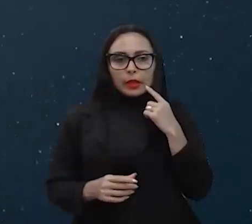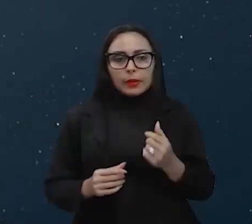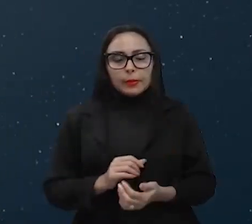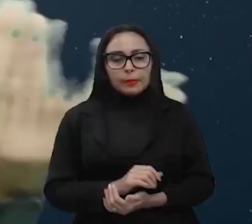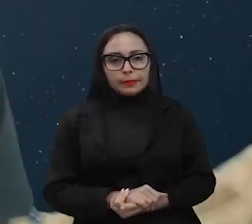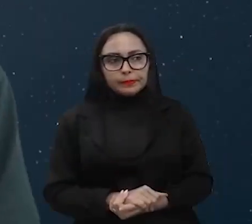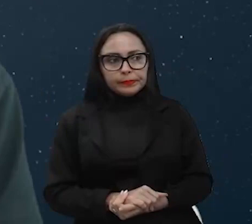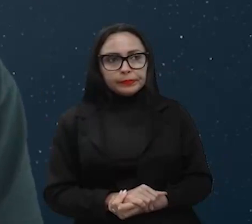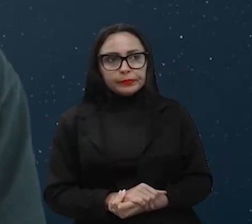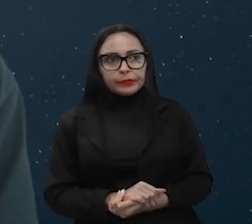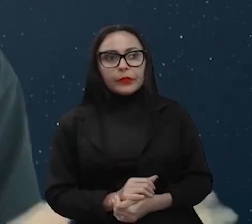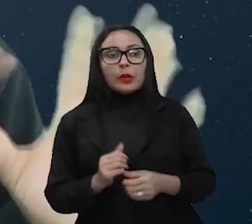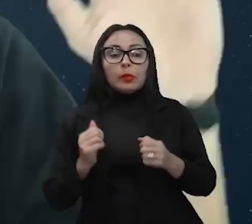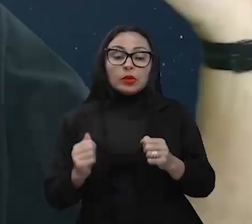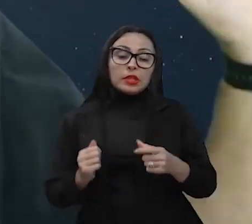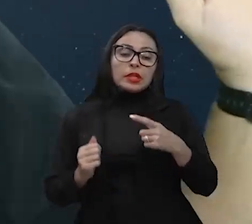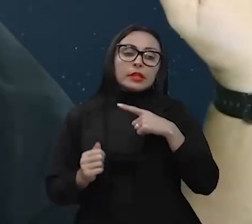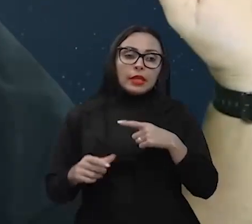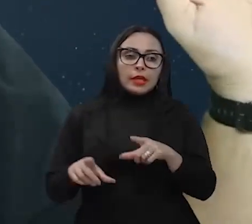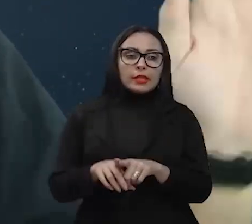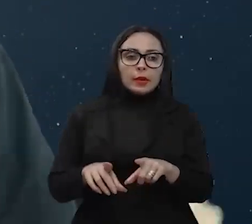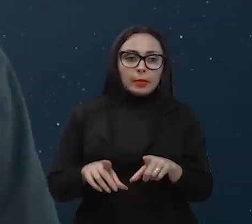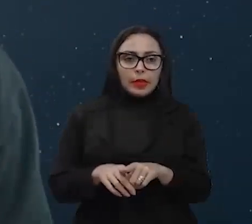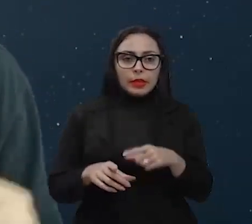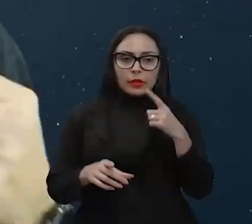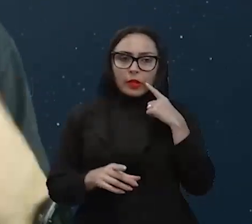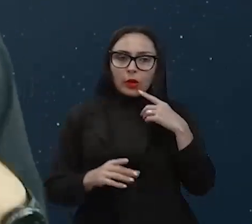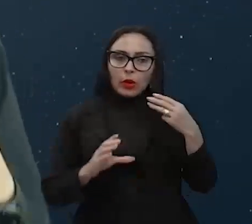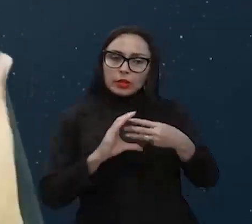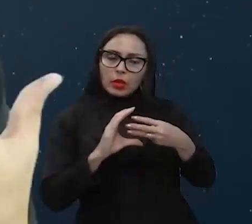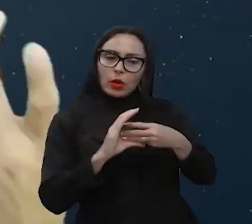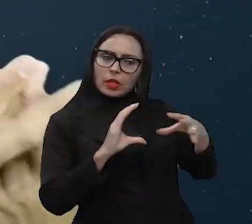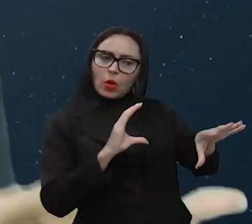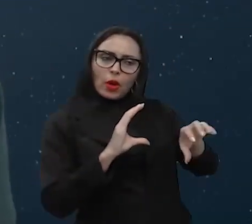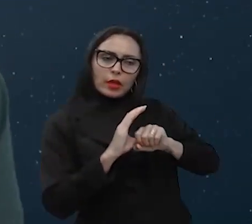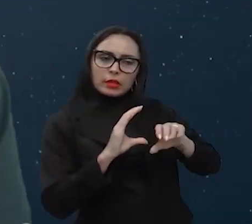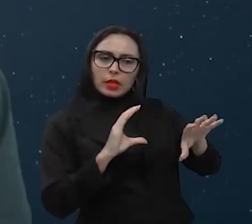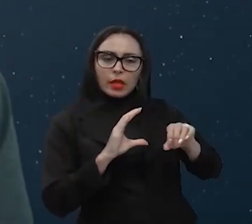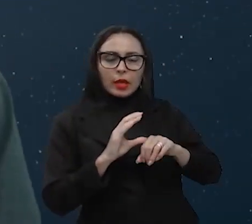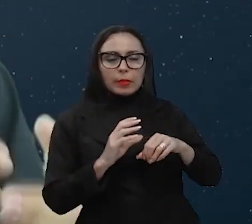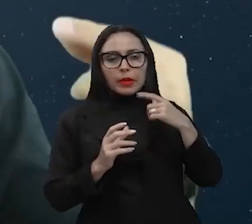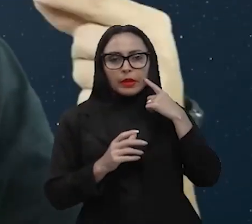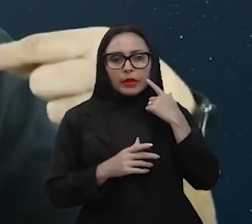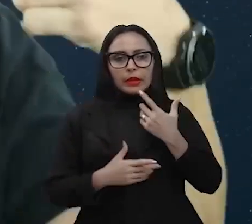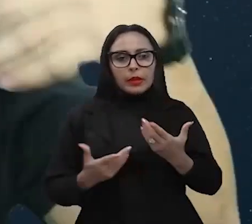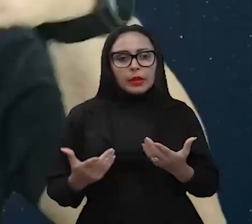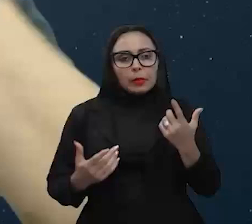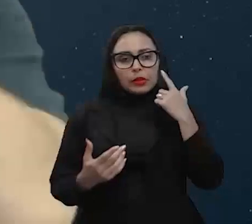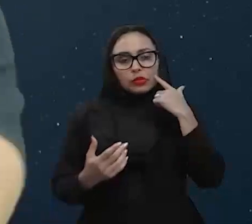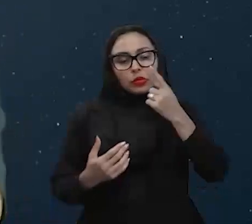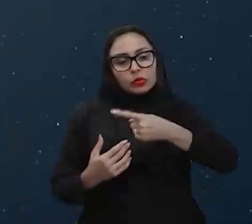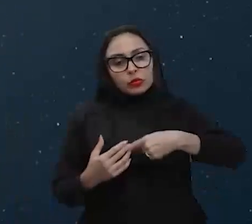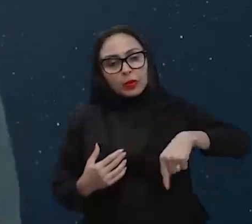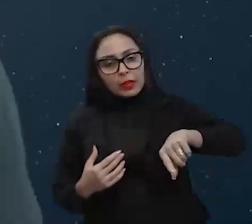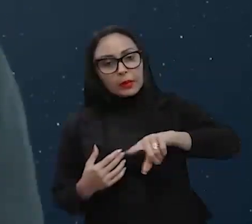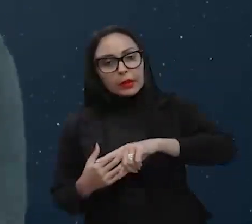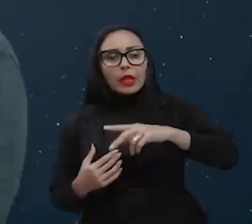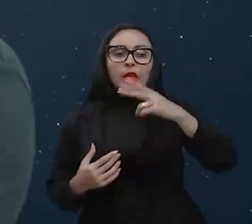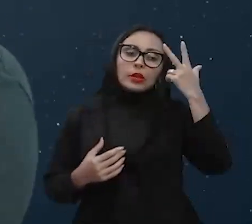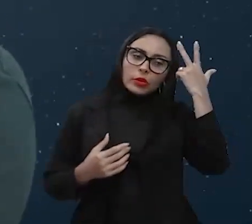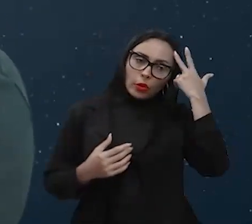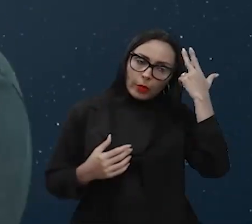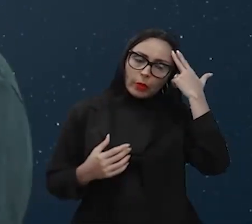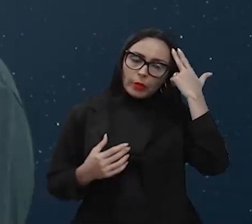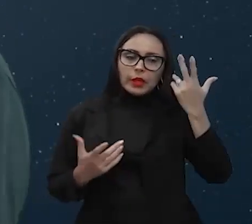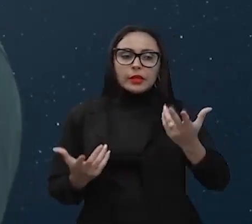você tenha insulina, mas a célula não está recebendo. É outra coisa. Mas quando o paciente ele toma insulina, geralmente é porque ele